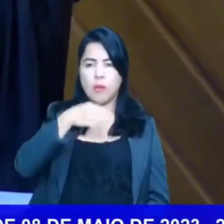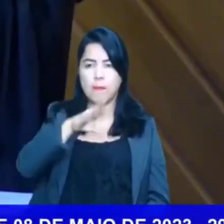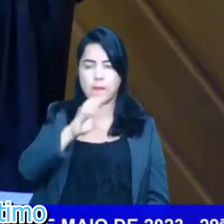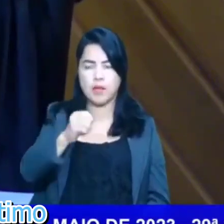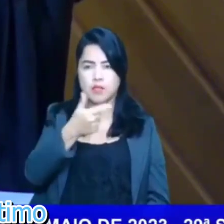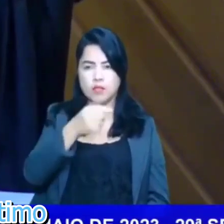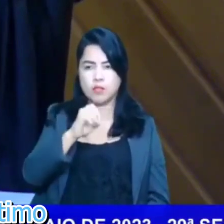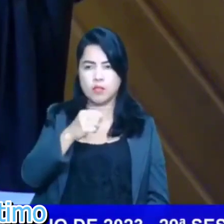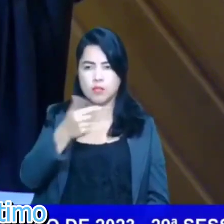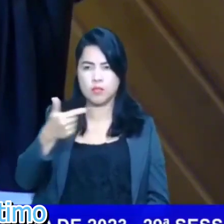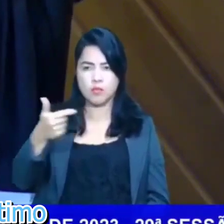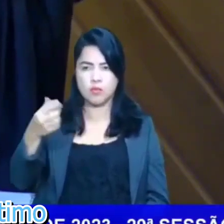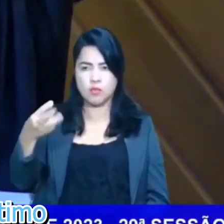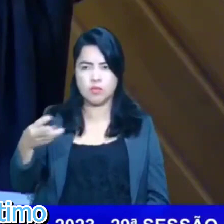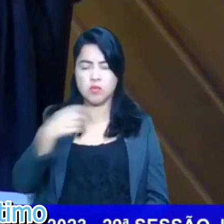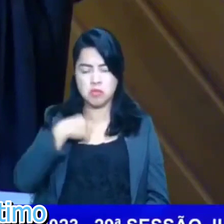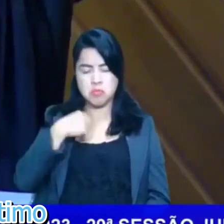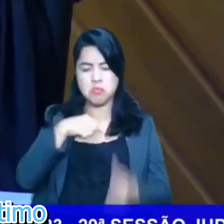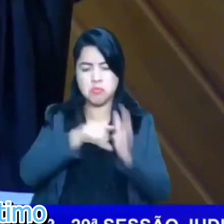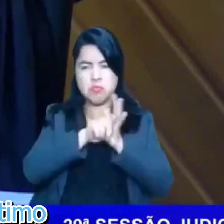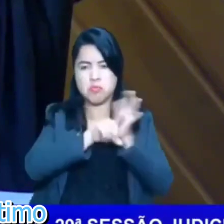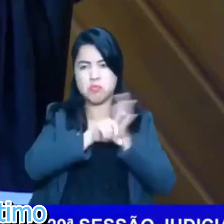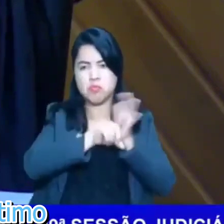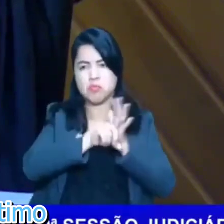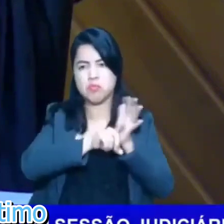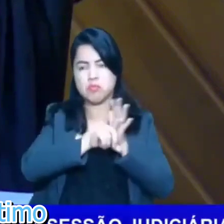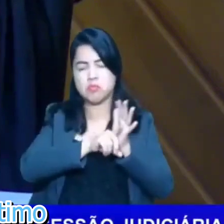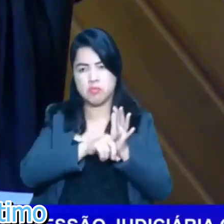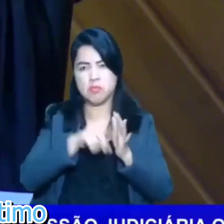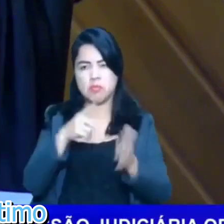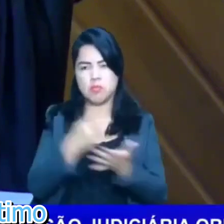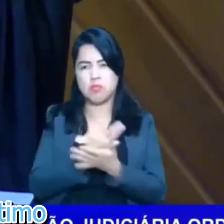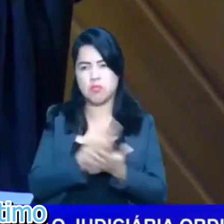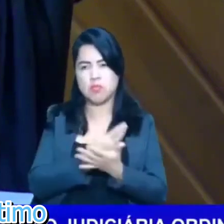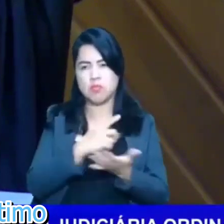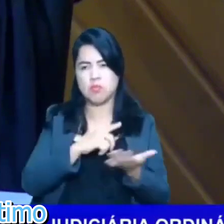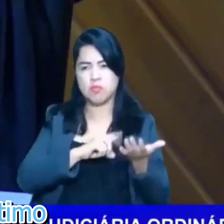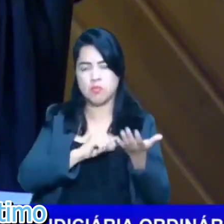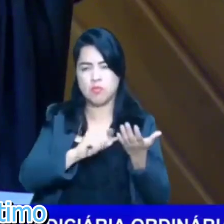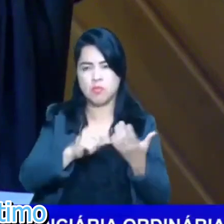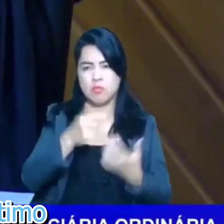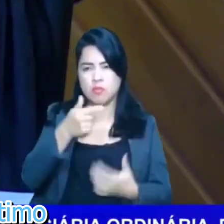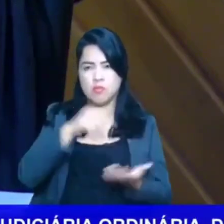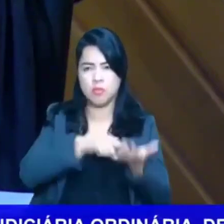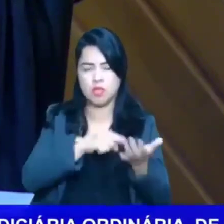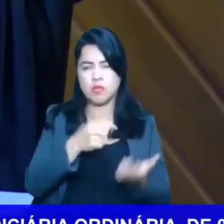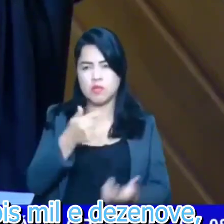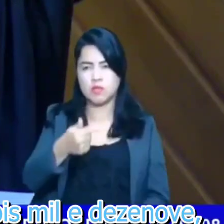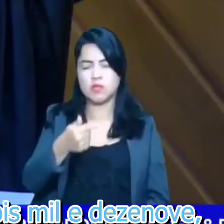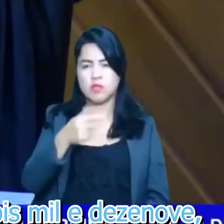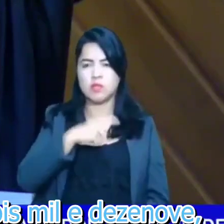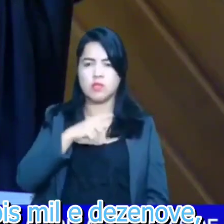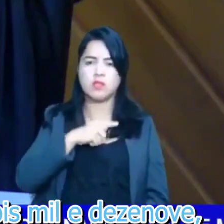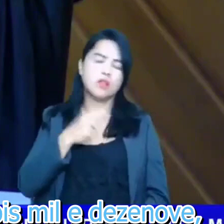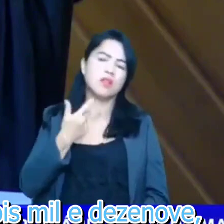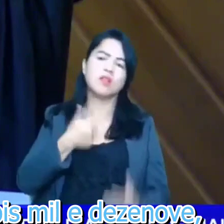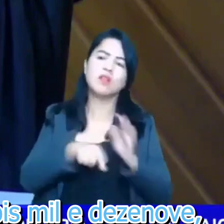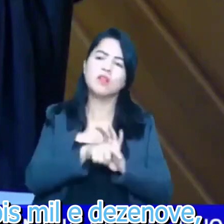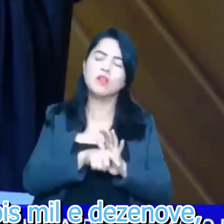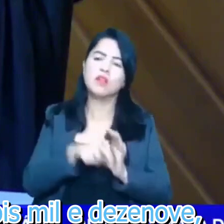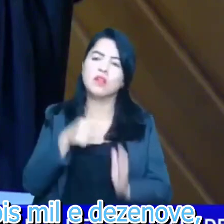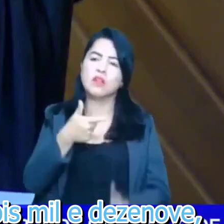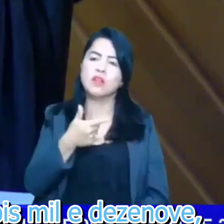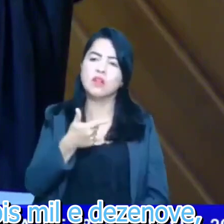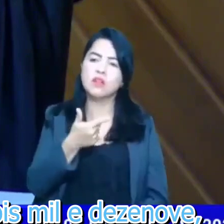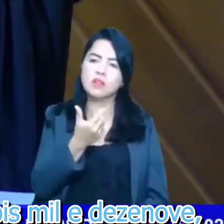luz desses entendimentos, eu passo a examinar o fato ilícito descrito no parágrafo 7º do artigo 17 da Resolução 23.610,